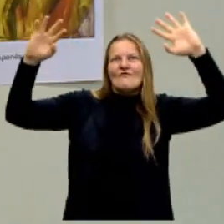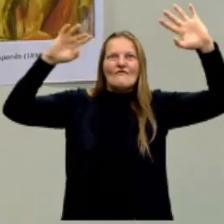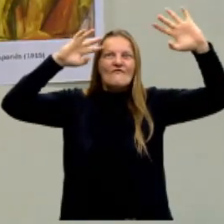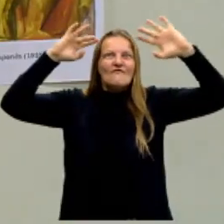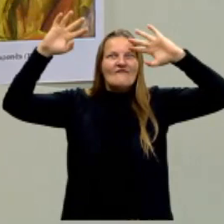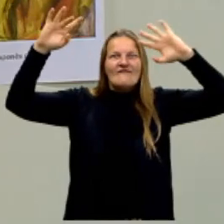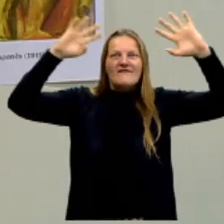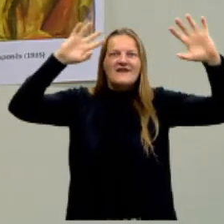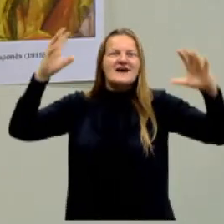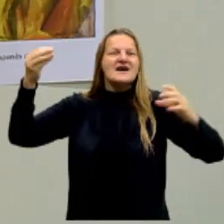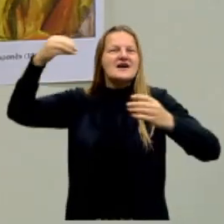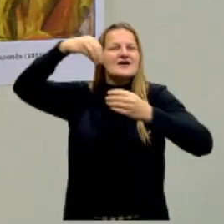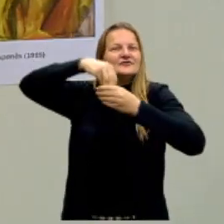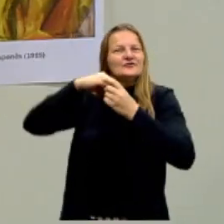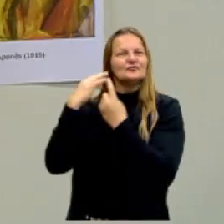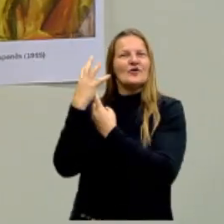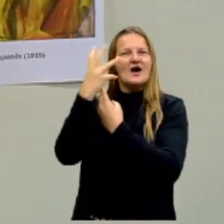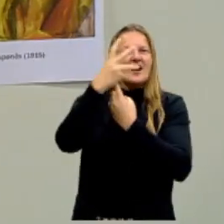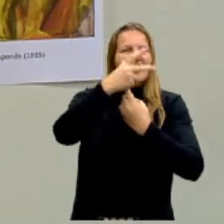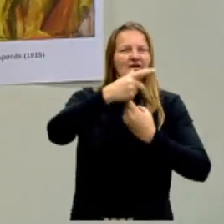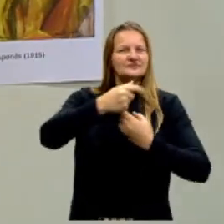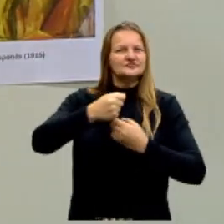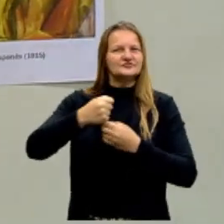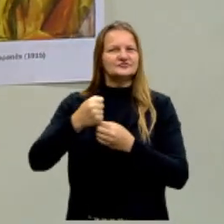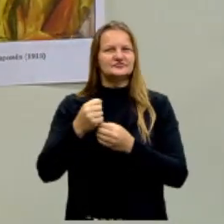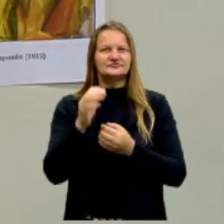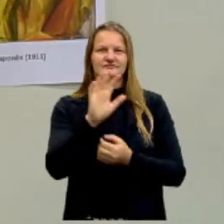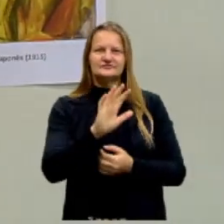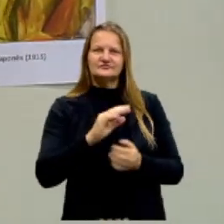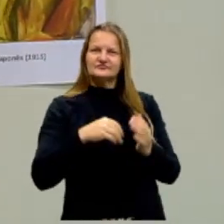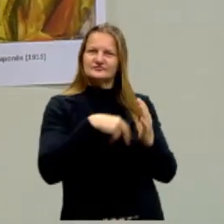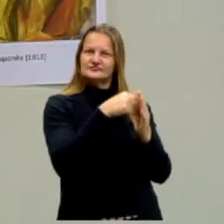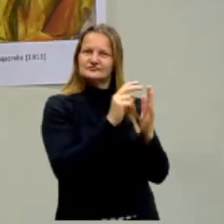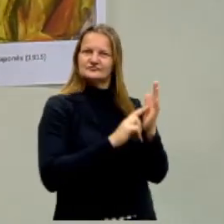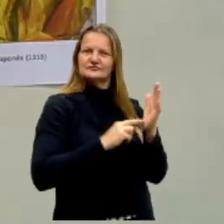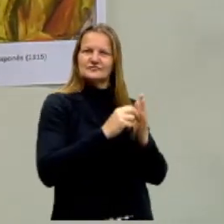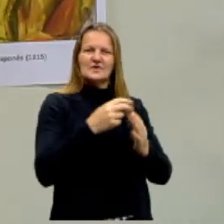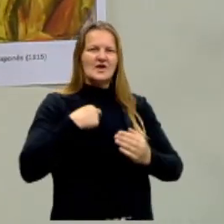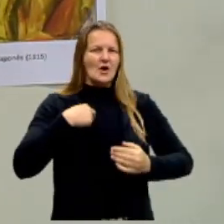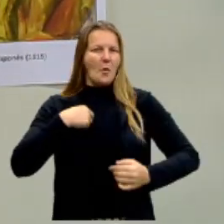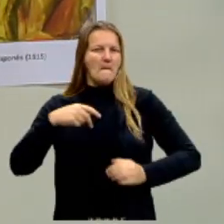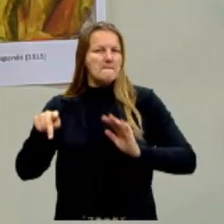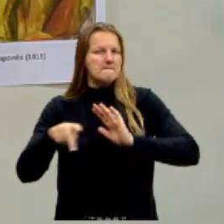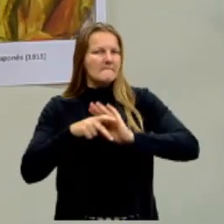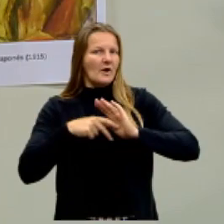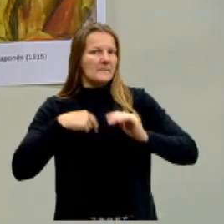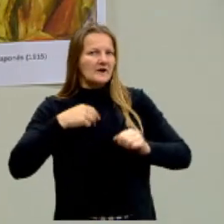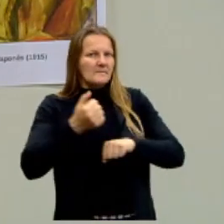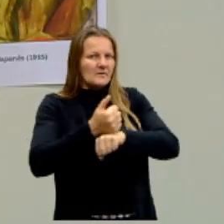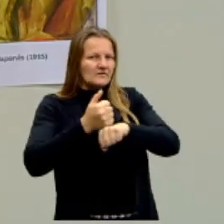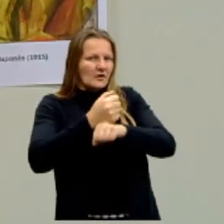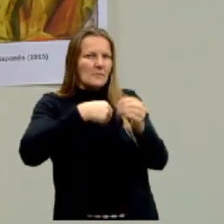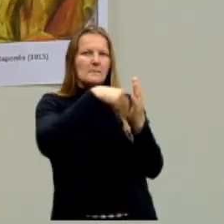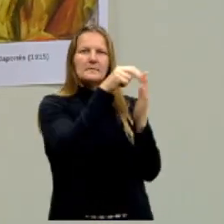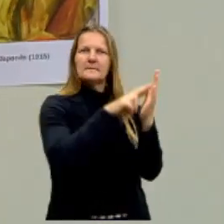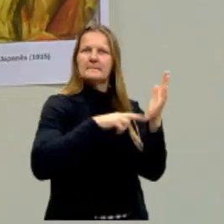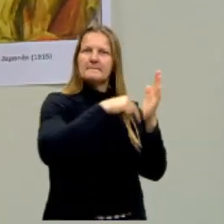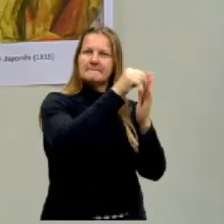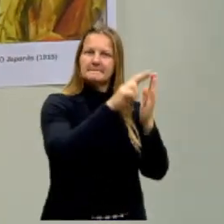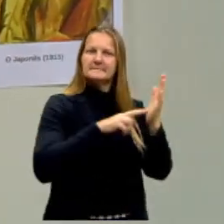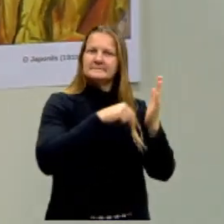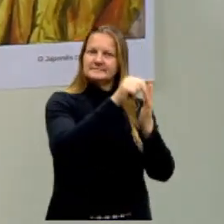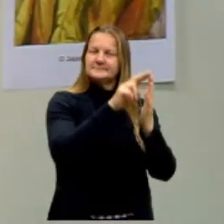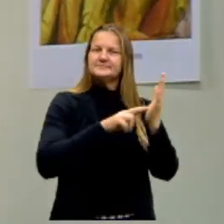dentro das artes plásticas como você sabem eu sou pintora Ok então